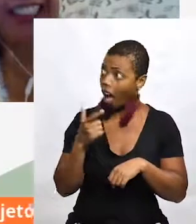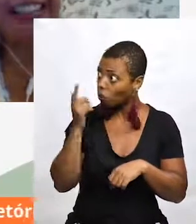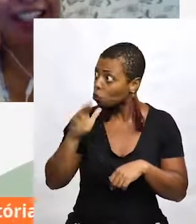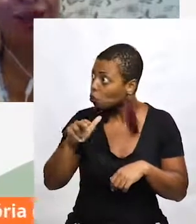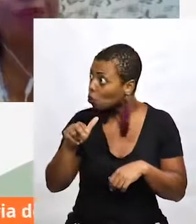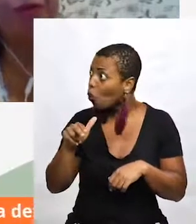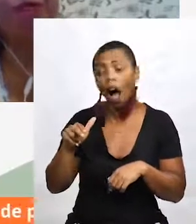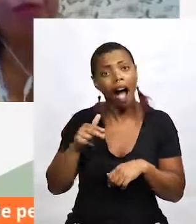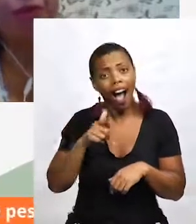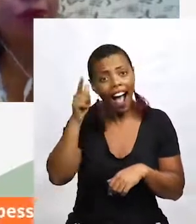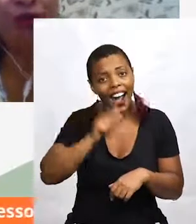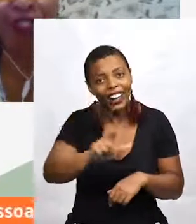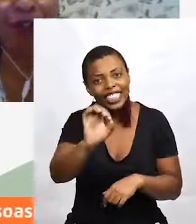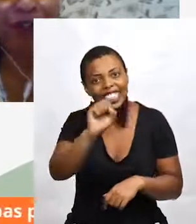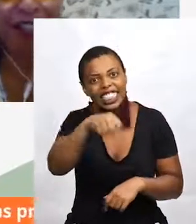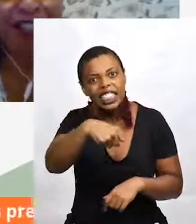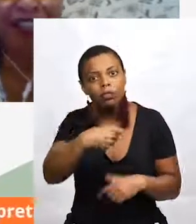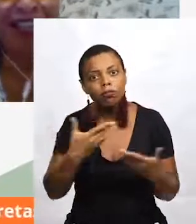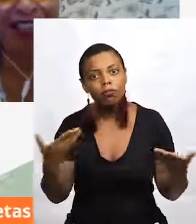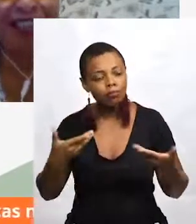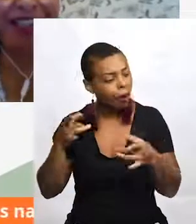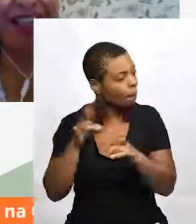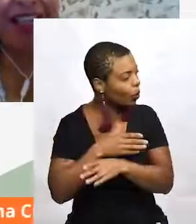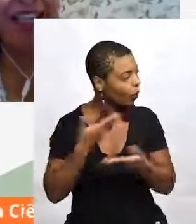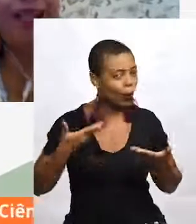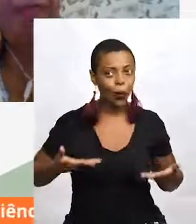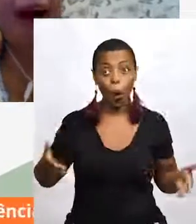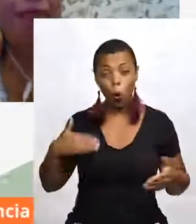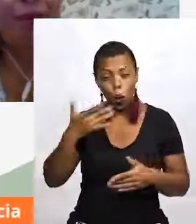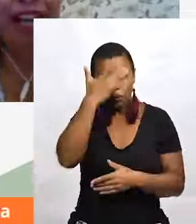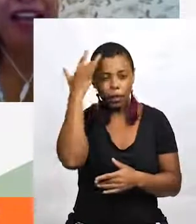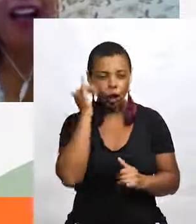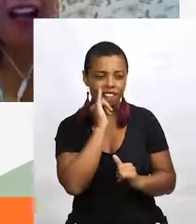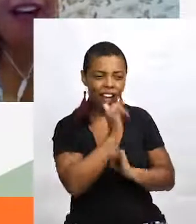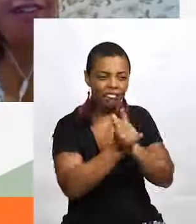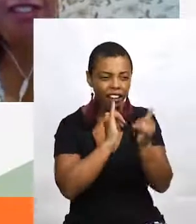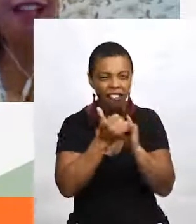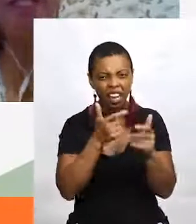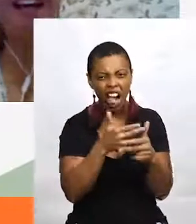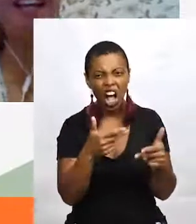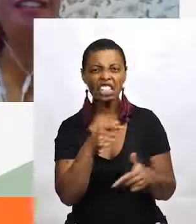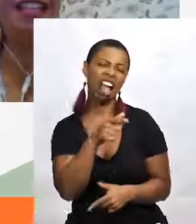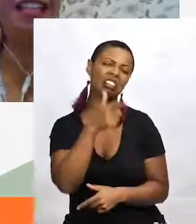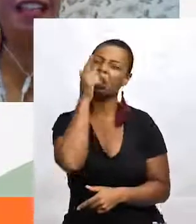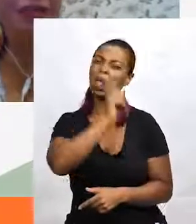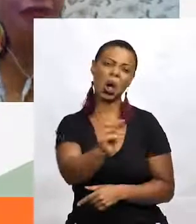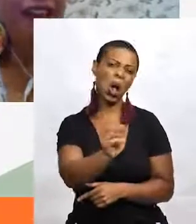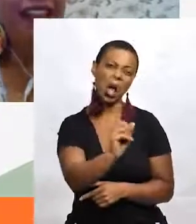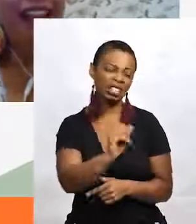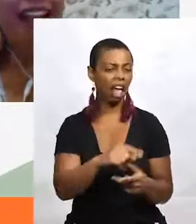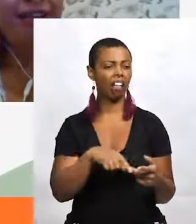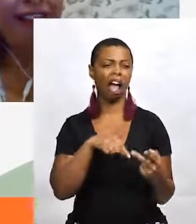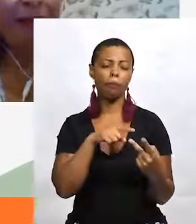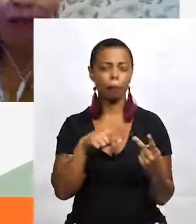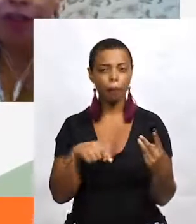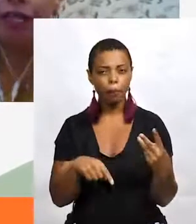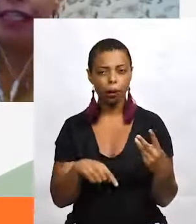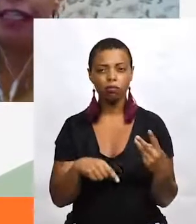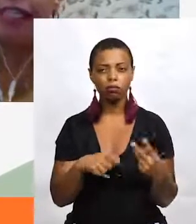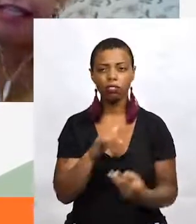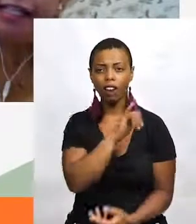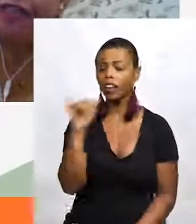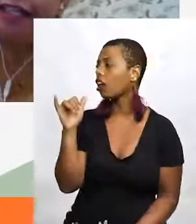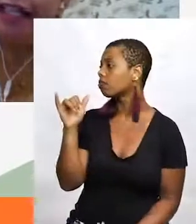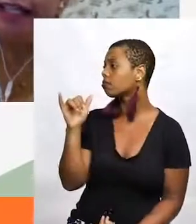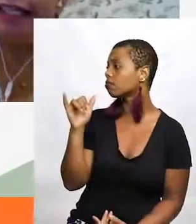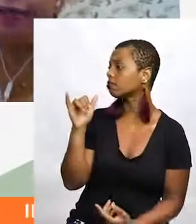consegui. Então, quando vocês ouvirem esse papo, né? Ah, você não vai conseguir. Aí fala para a pessoa